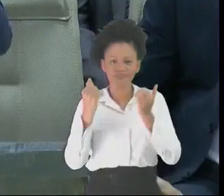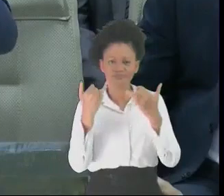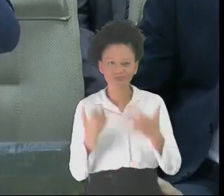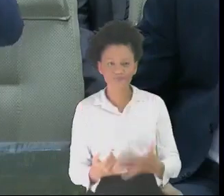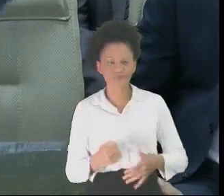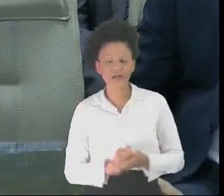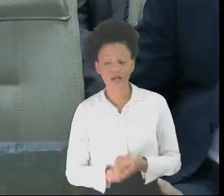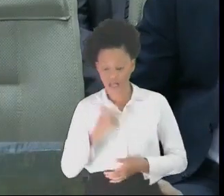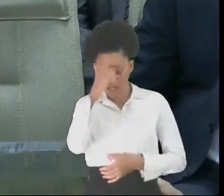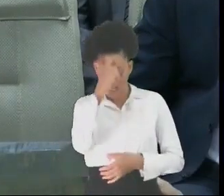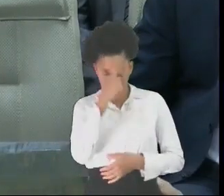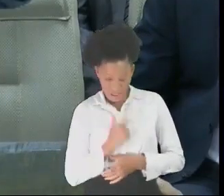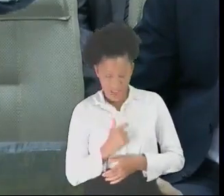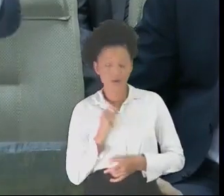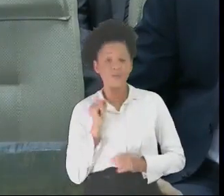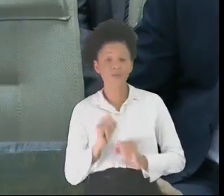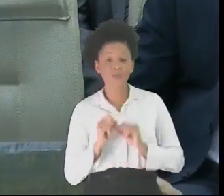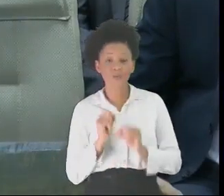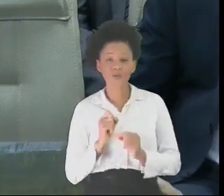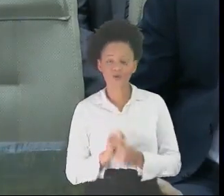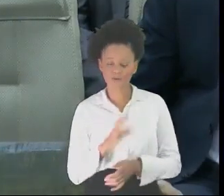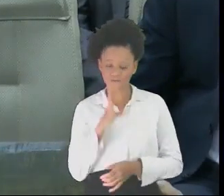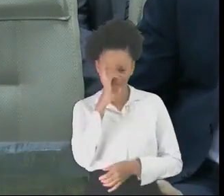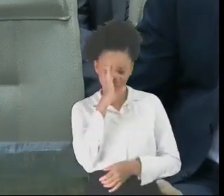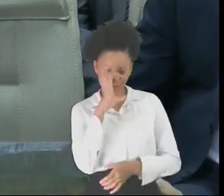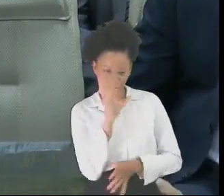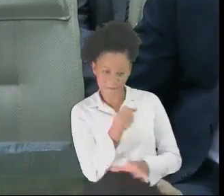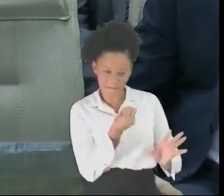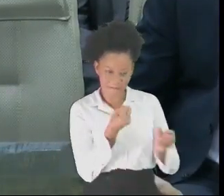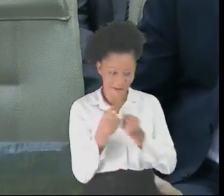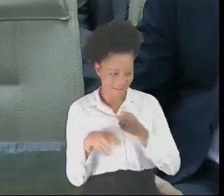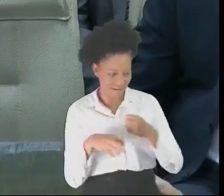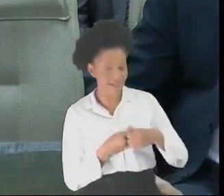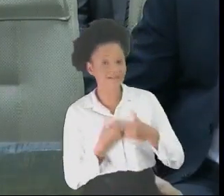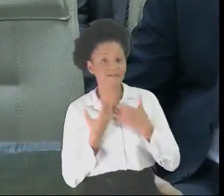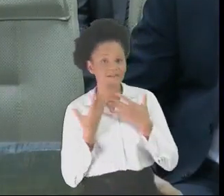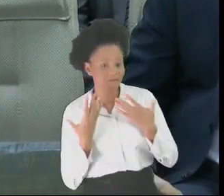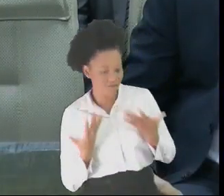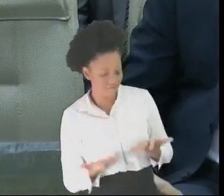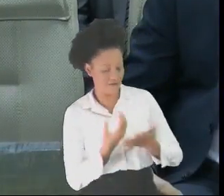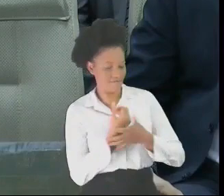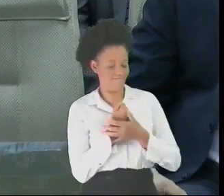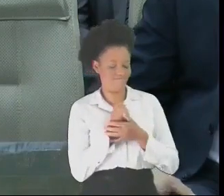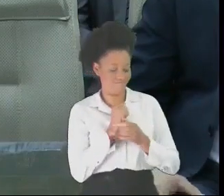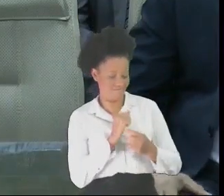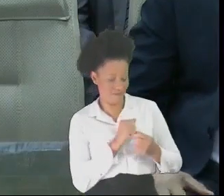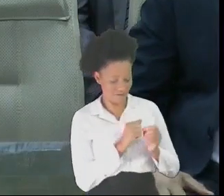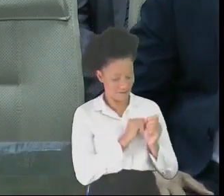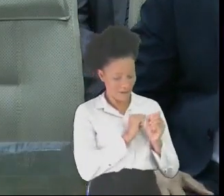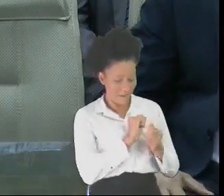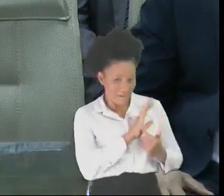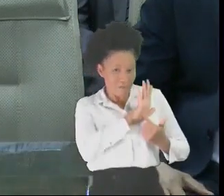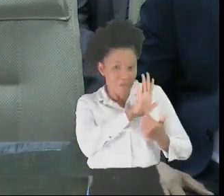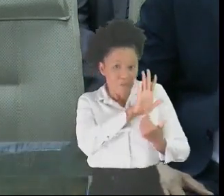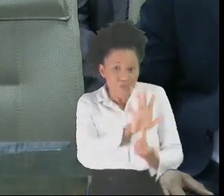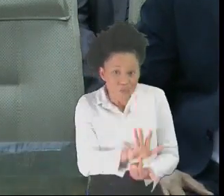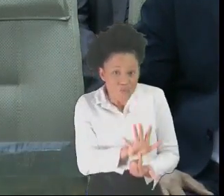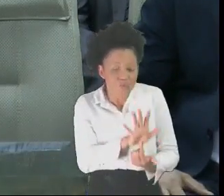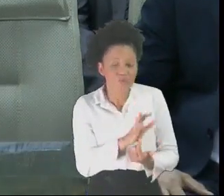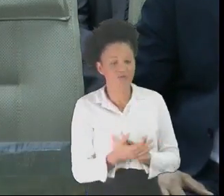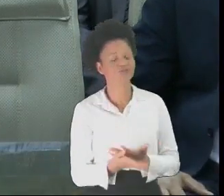resiste for tirado, então será revelado o iníquo, quer dizer, ele já